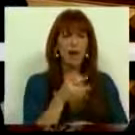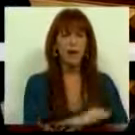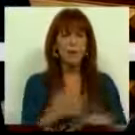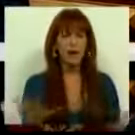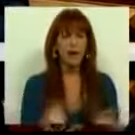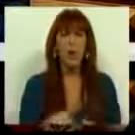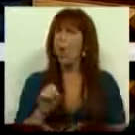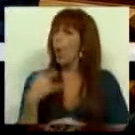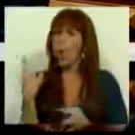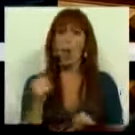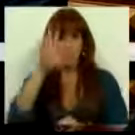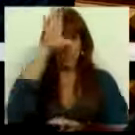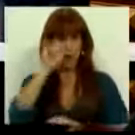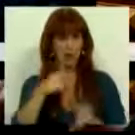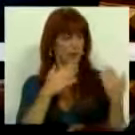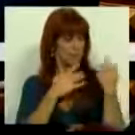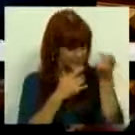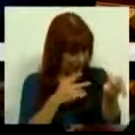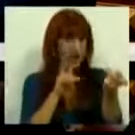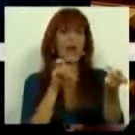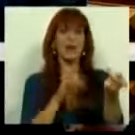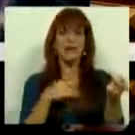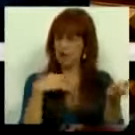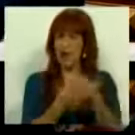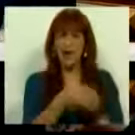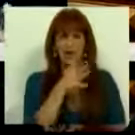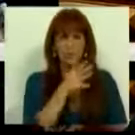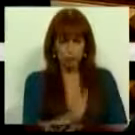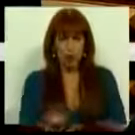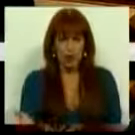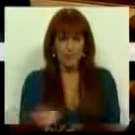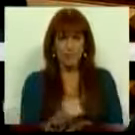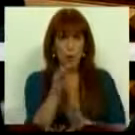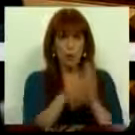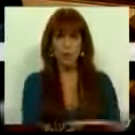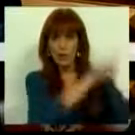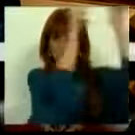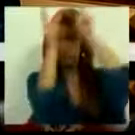RTP ou do Ministério que tutela a RTP já deu uma explicação? O programa